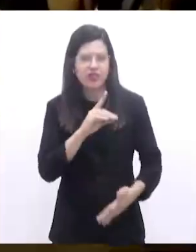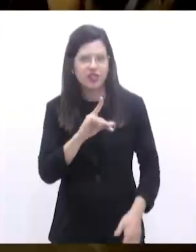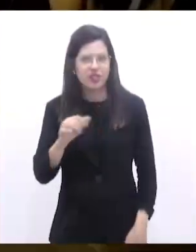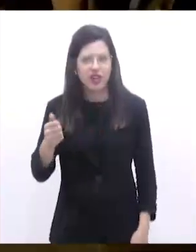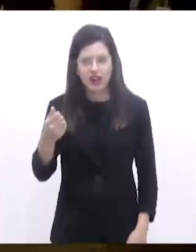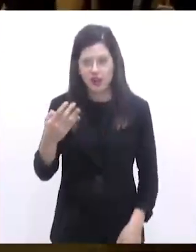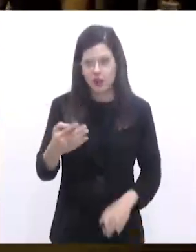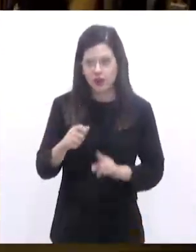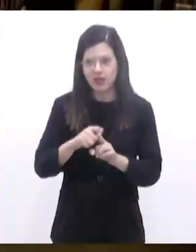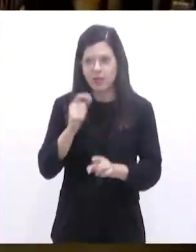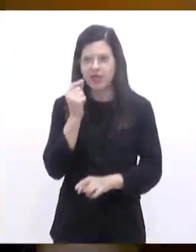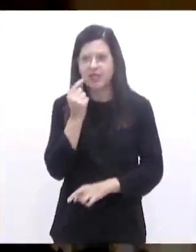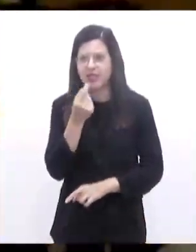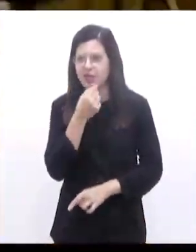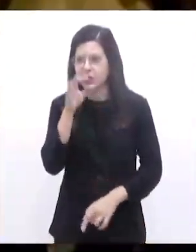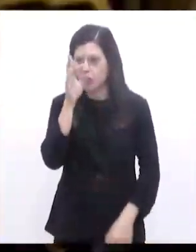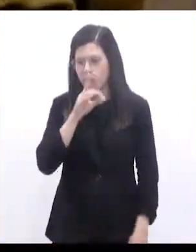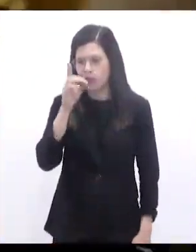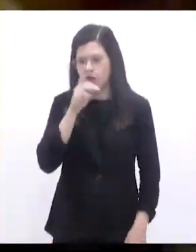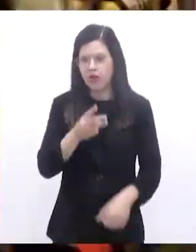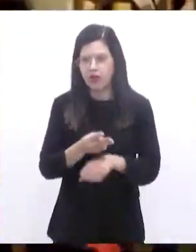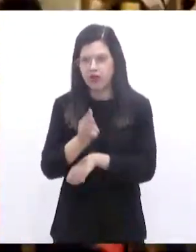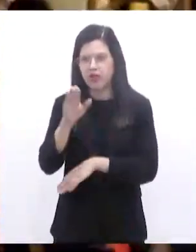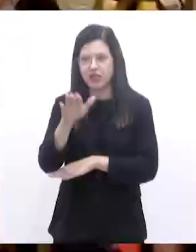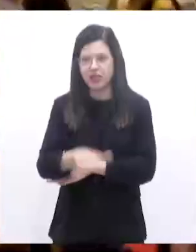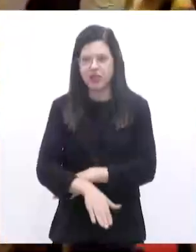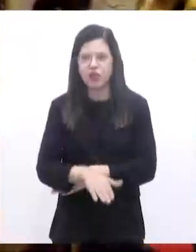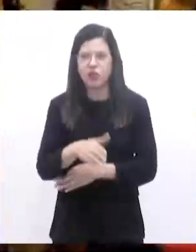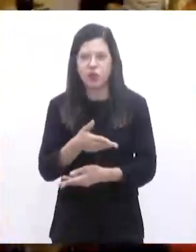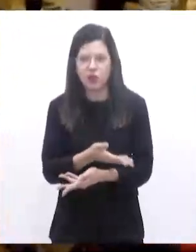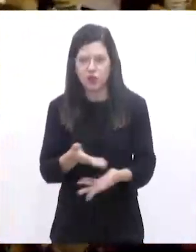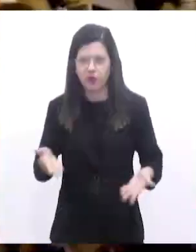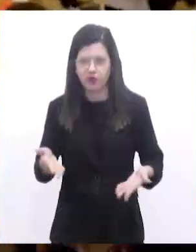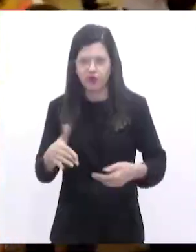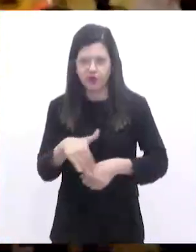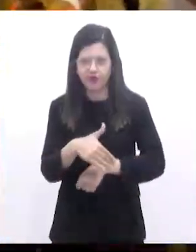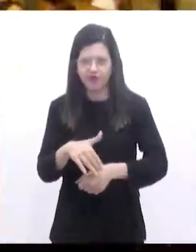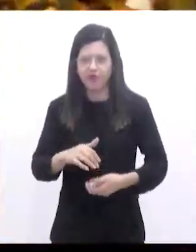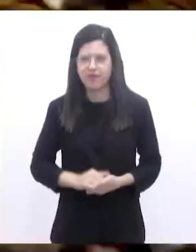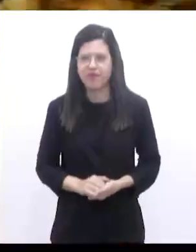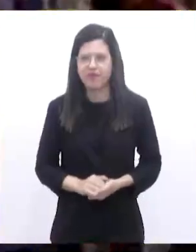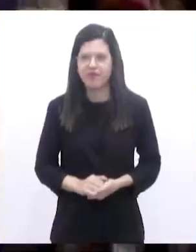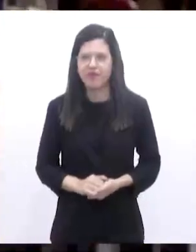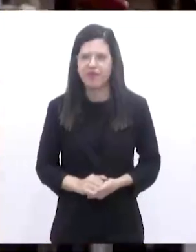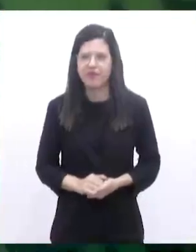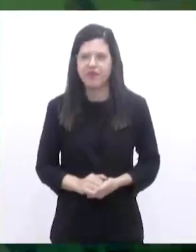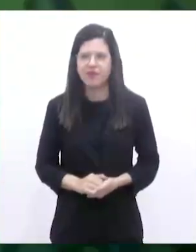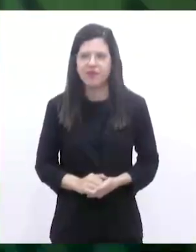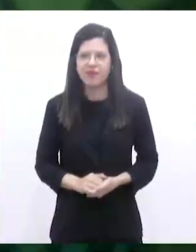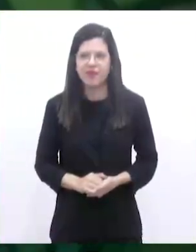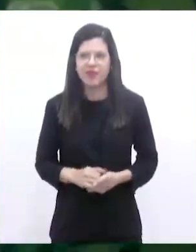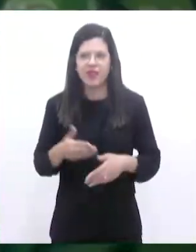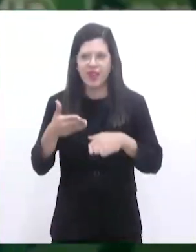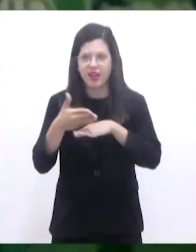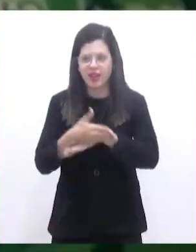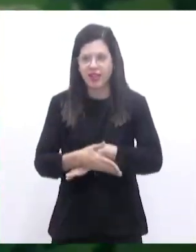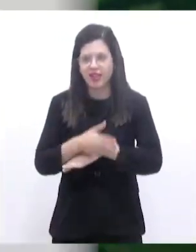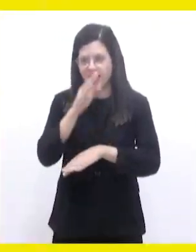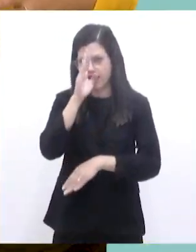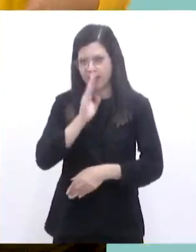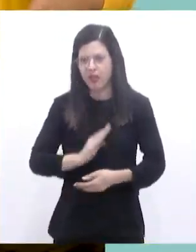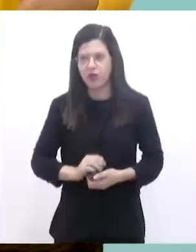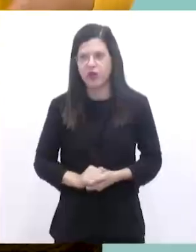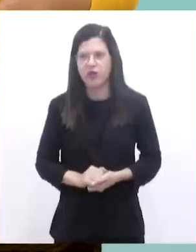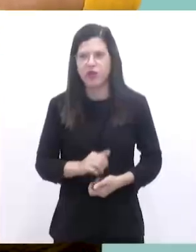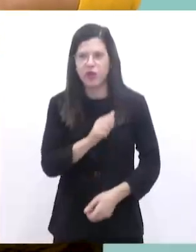setembro, domingo, a partir das 3 horas da tarde, no viaduto Prefeito Negrão de Lima, em Madureira. A entrada é gratuita.